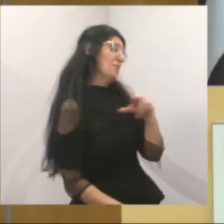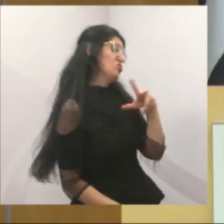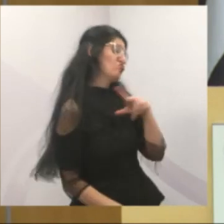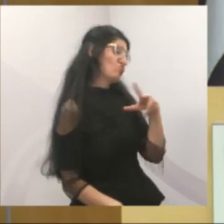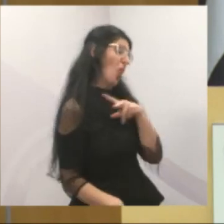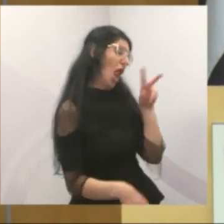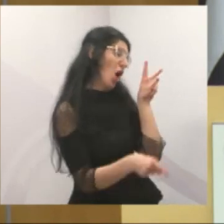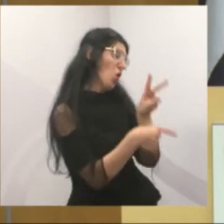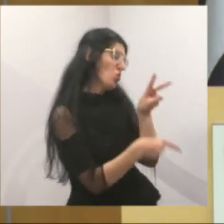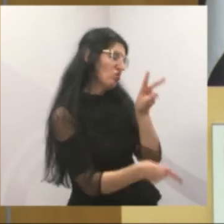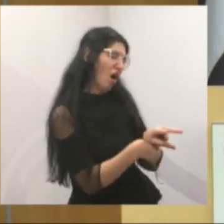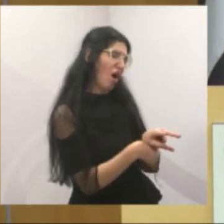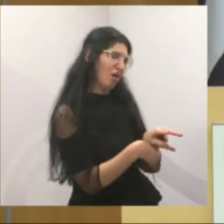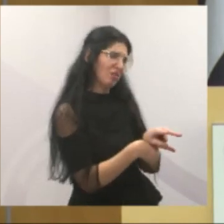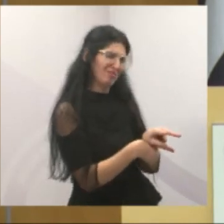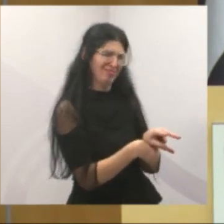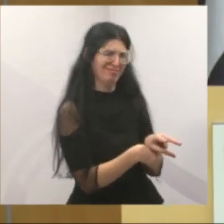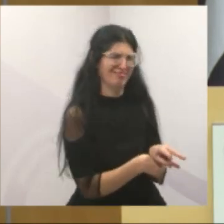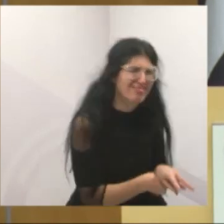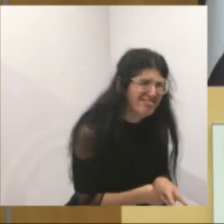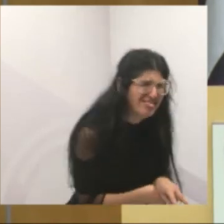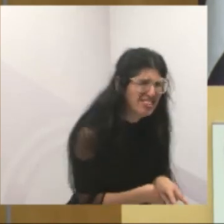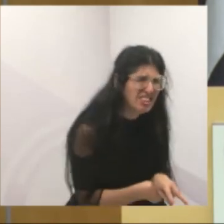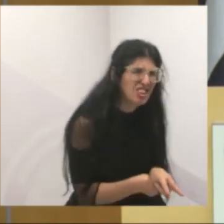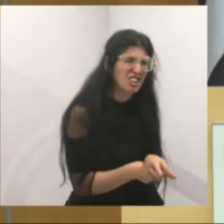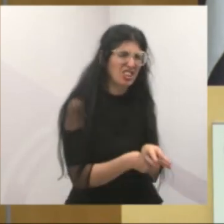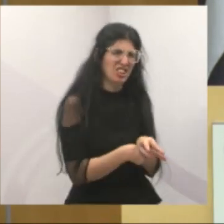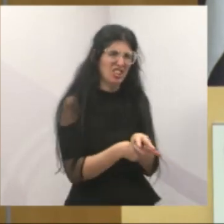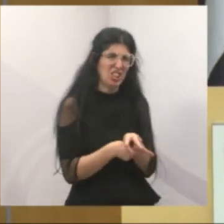de interesse de perseguir pessoas.